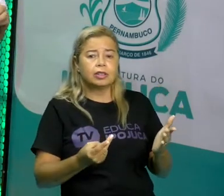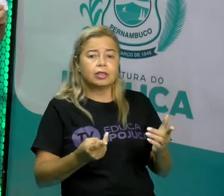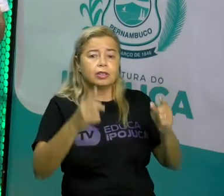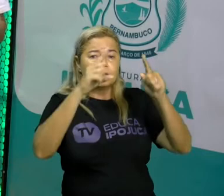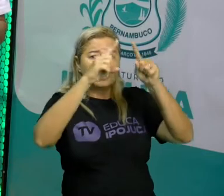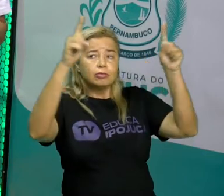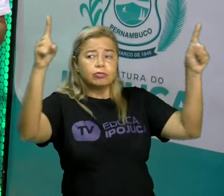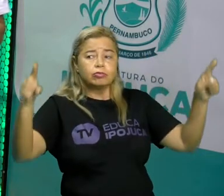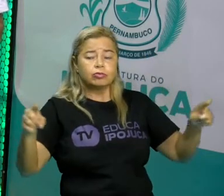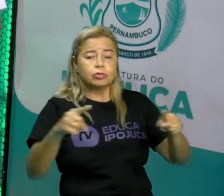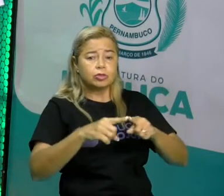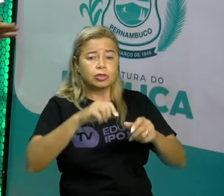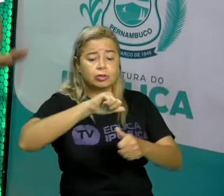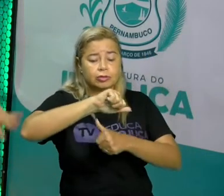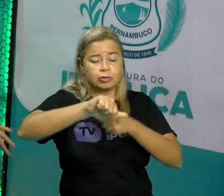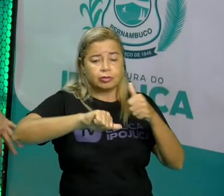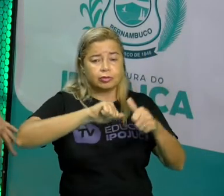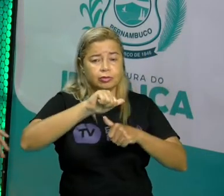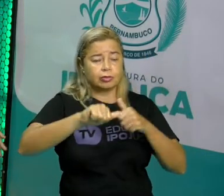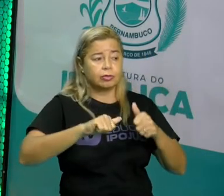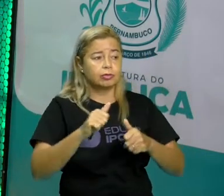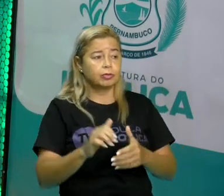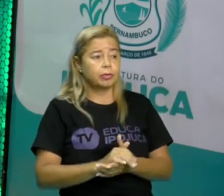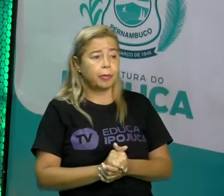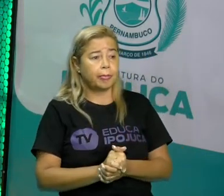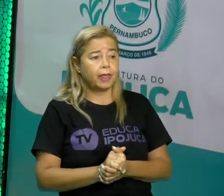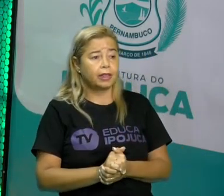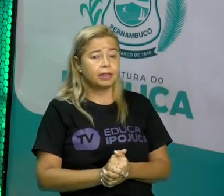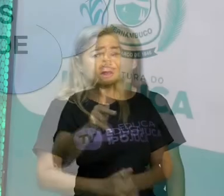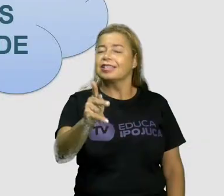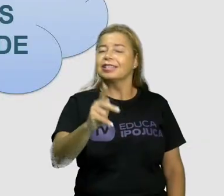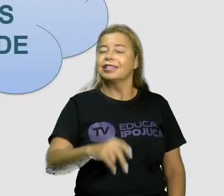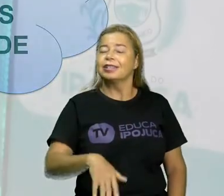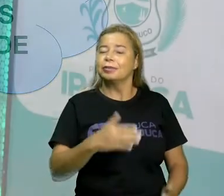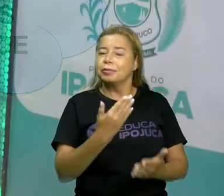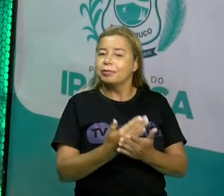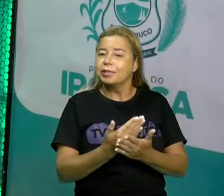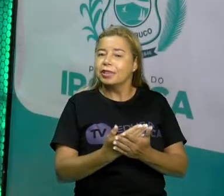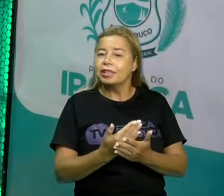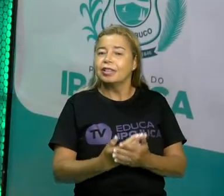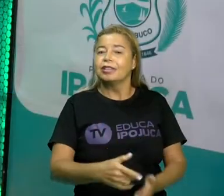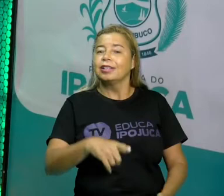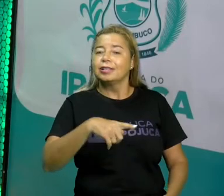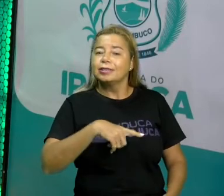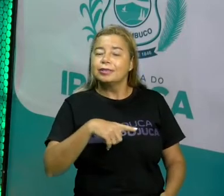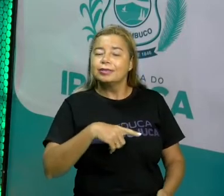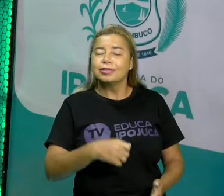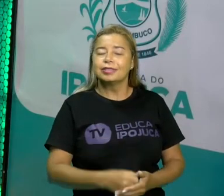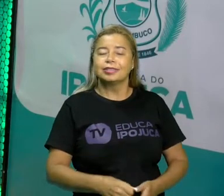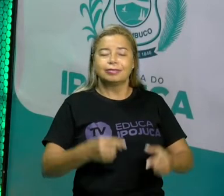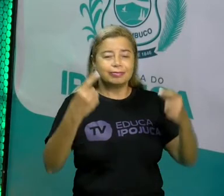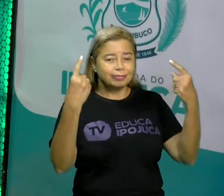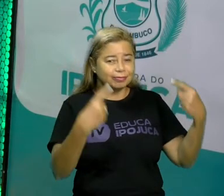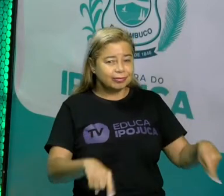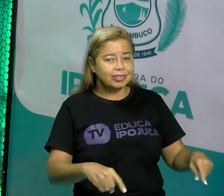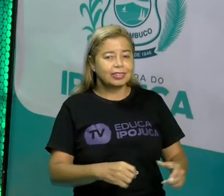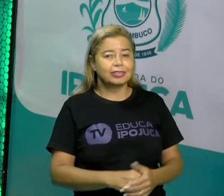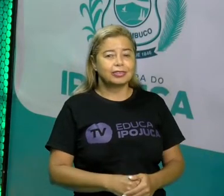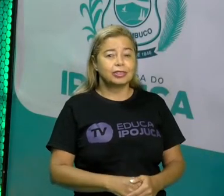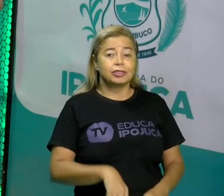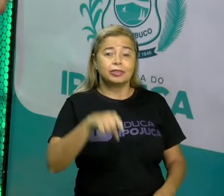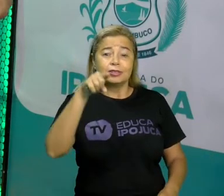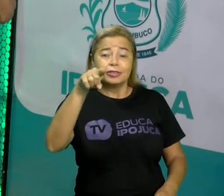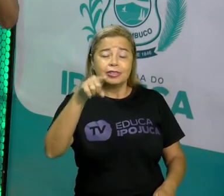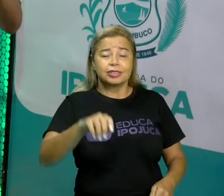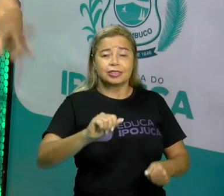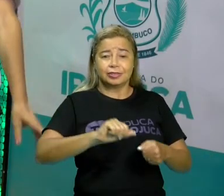vai ficar. Agora, terminando a nossa aula, nós temos um desafio para você fazer